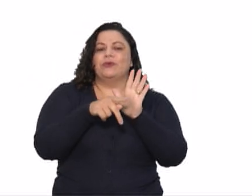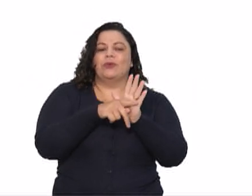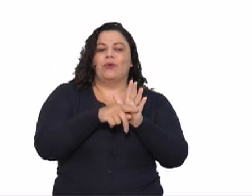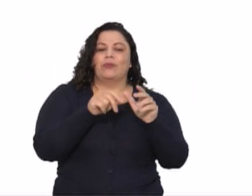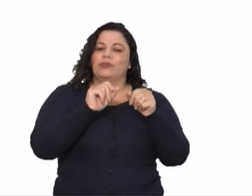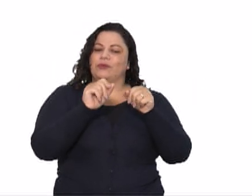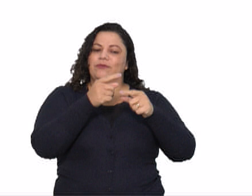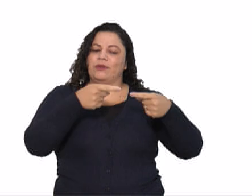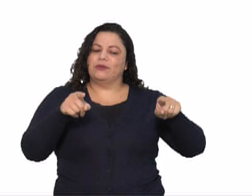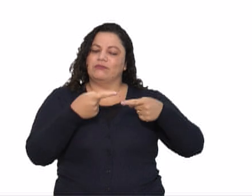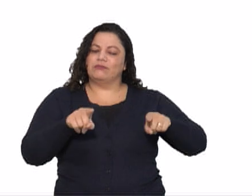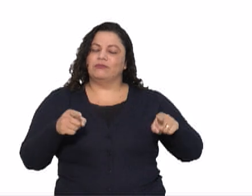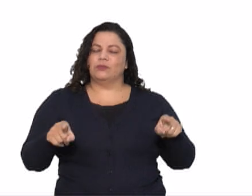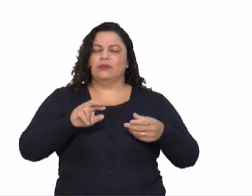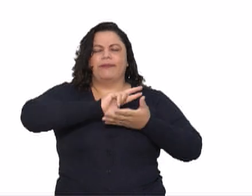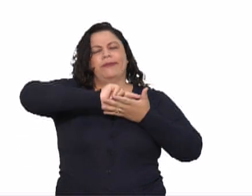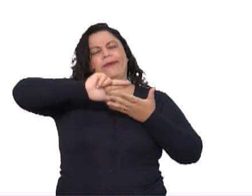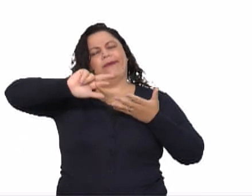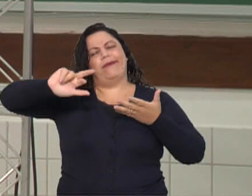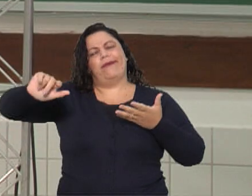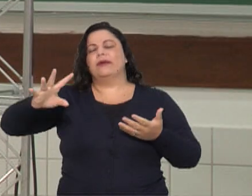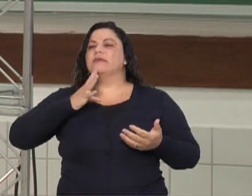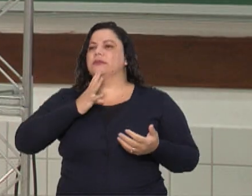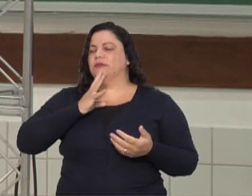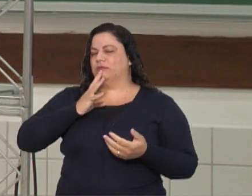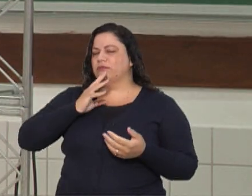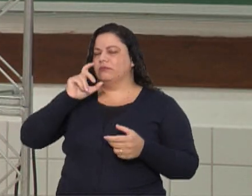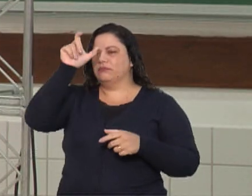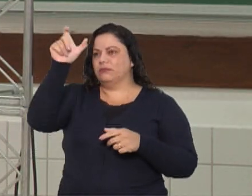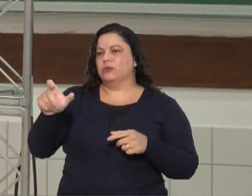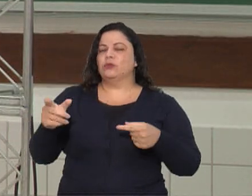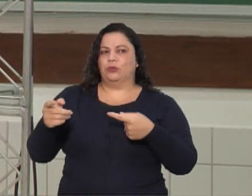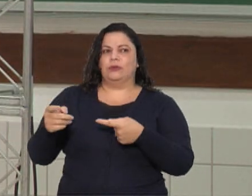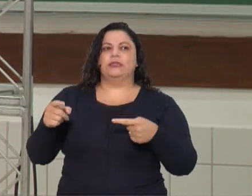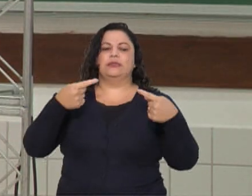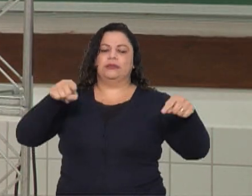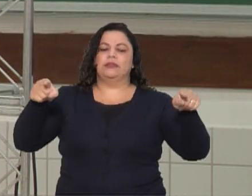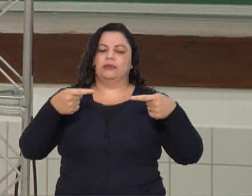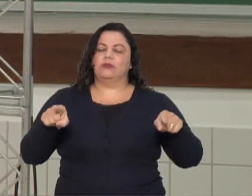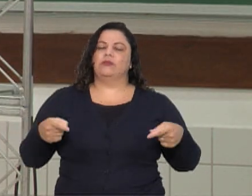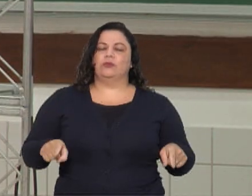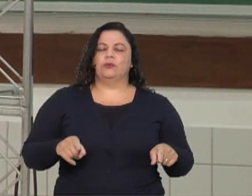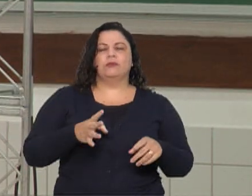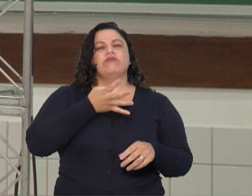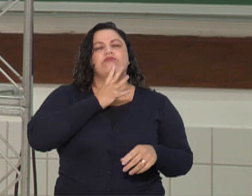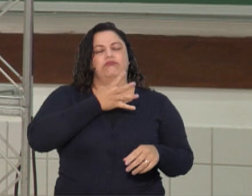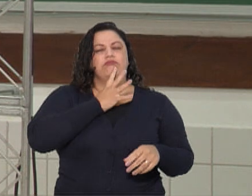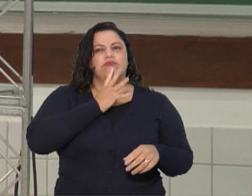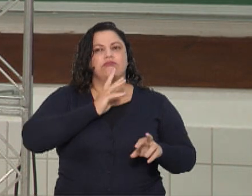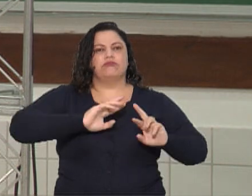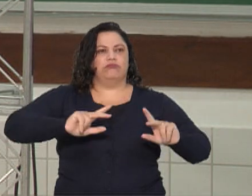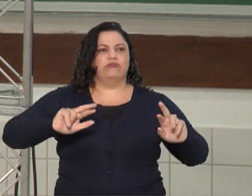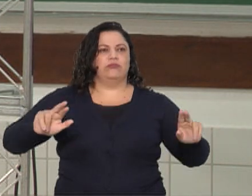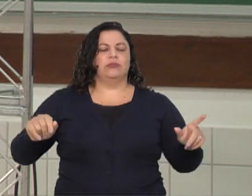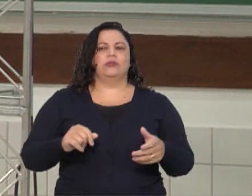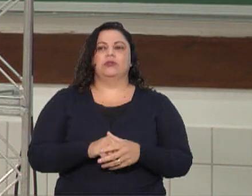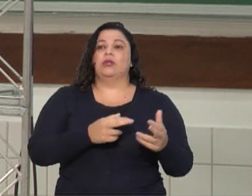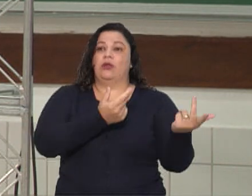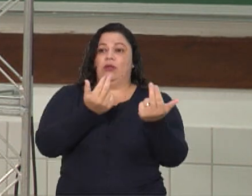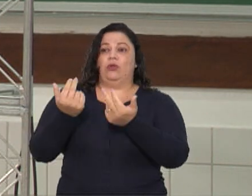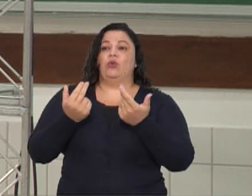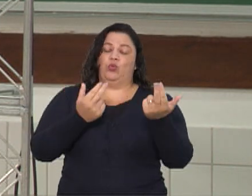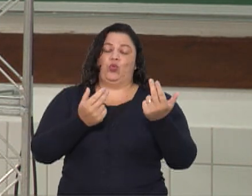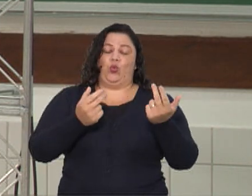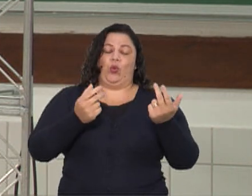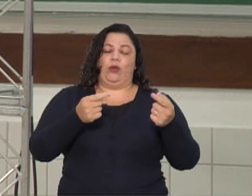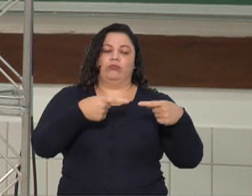várias músicas bem conhecidas. A gente conhece pouco o compositor, mas as músicas a gente conhece bastante, como essa que toca muito em